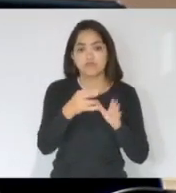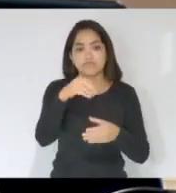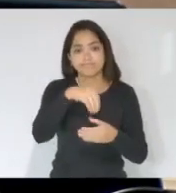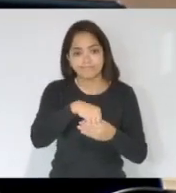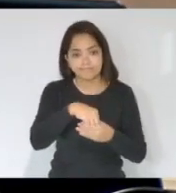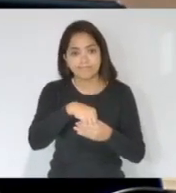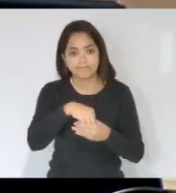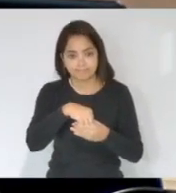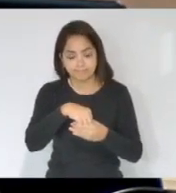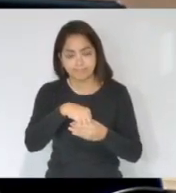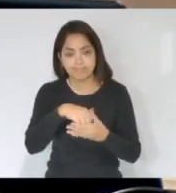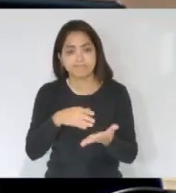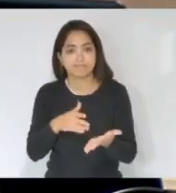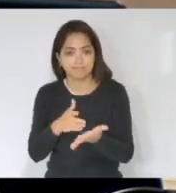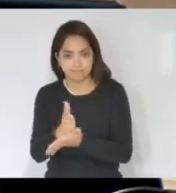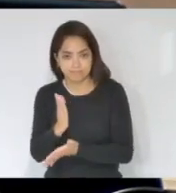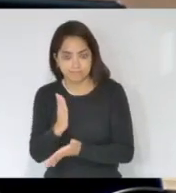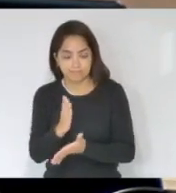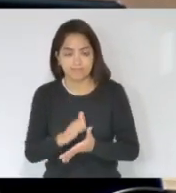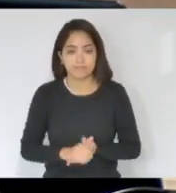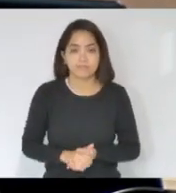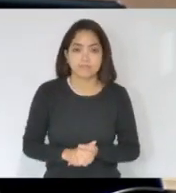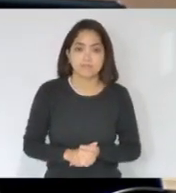presidente deu a por aprovada.